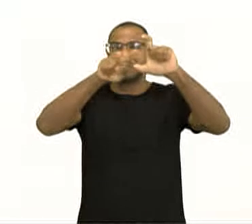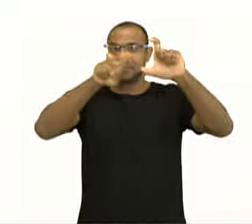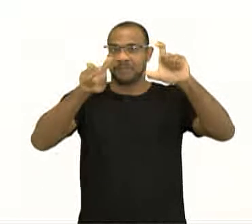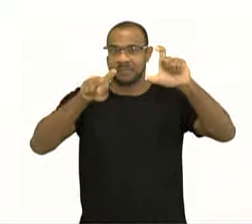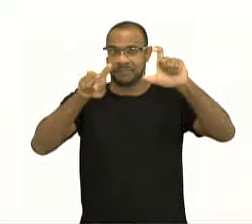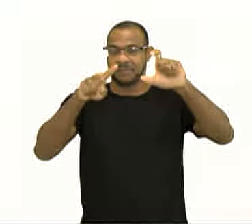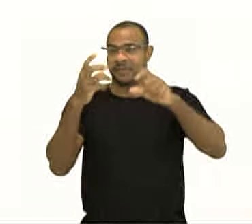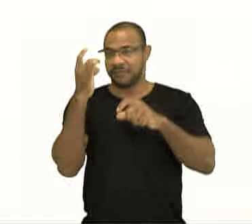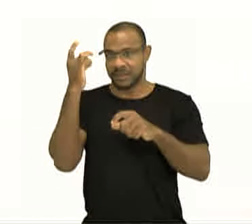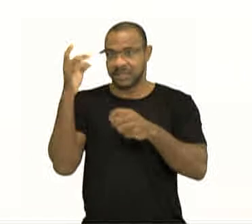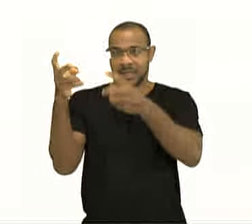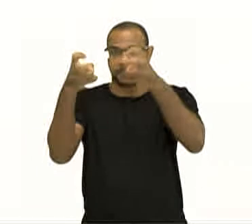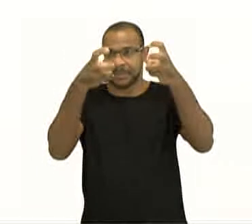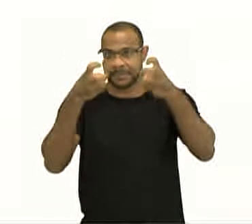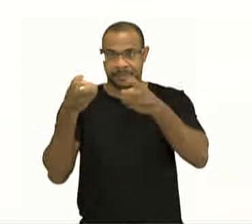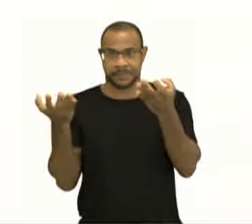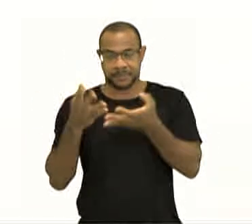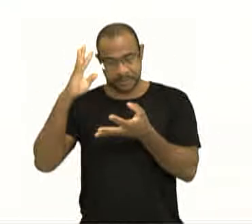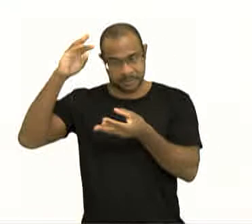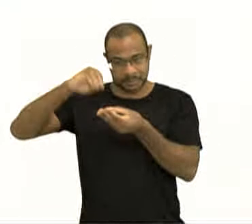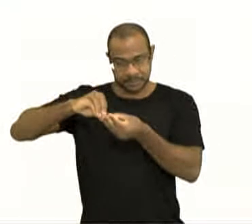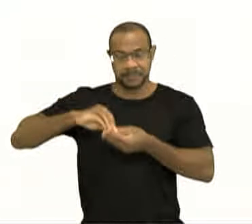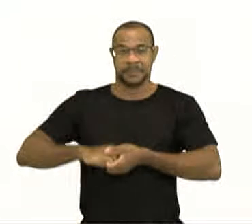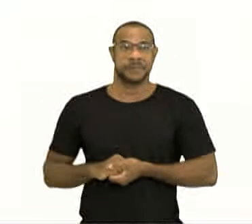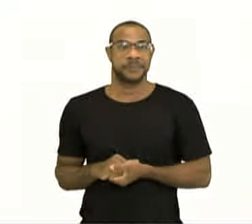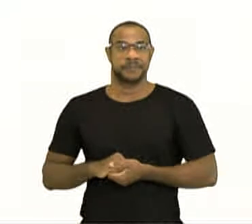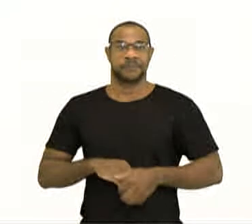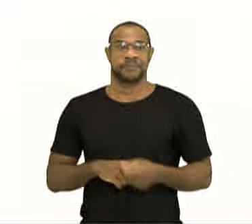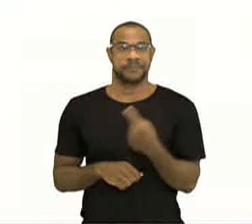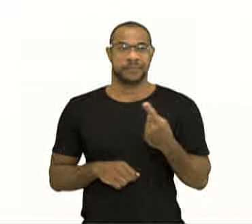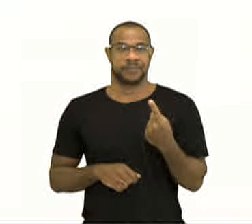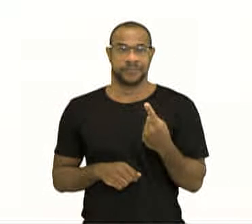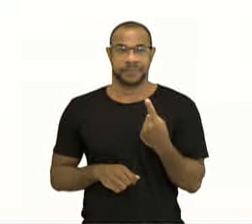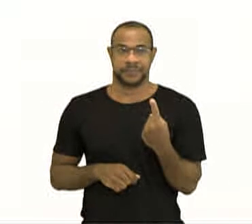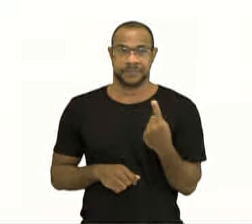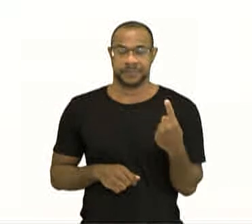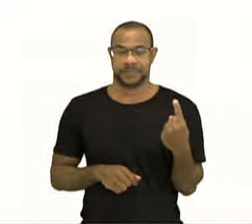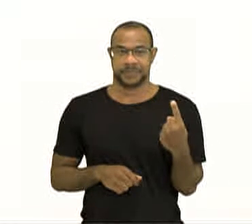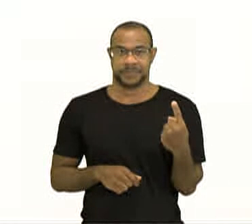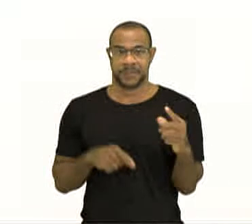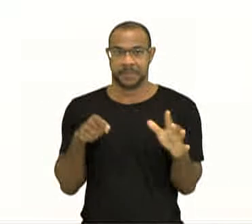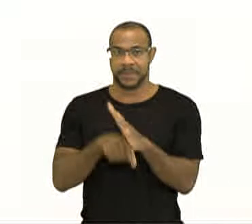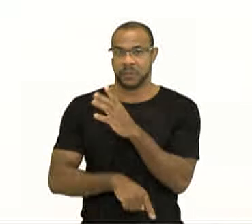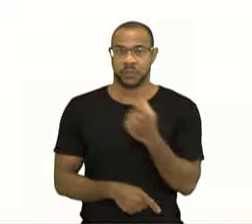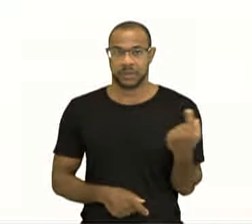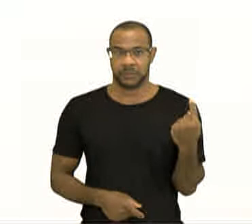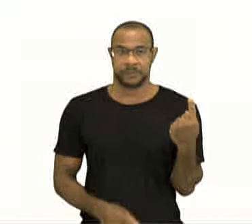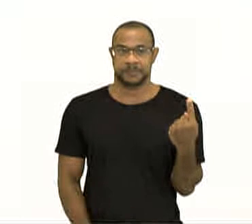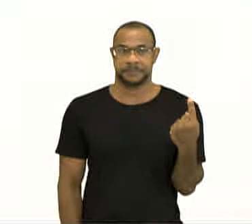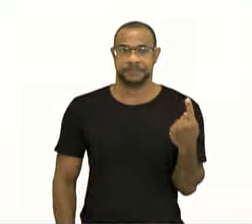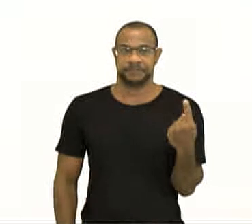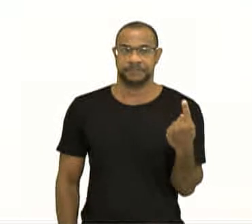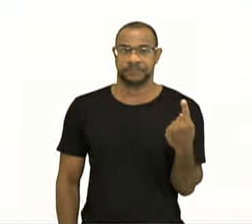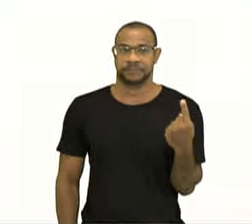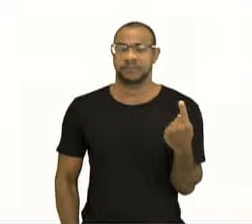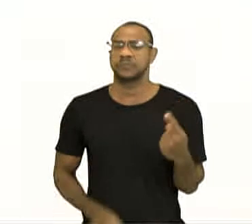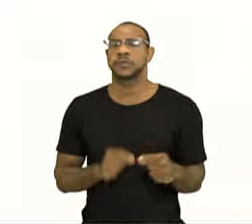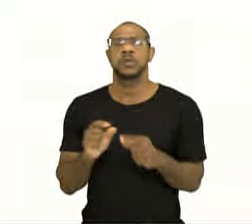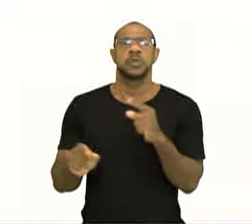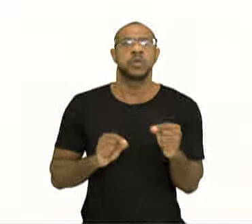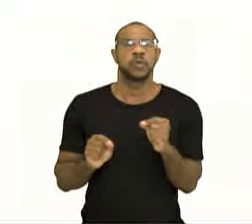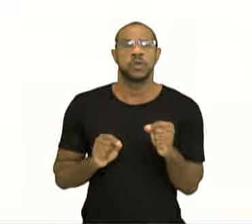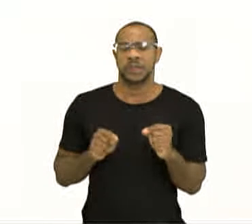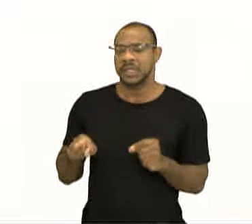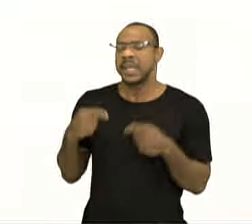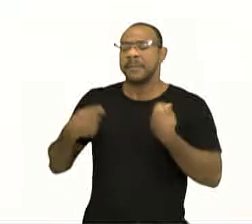a interpretação de vocês. Number 1. Why does Anna need to find the Queen Elsa? Por que a Anna